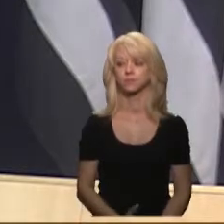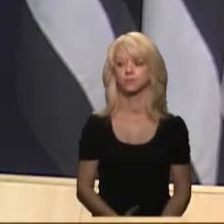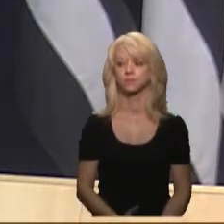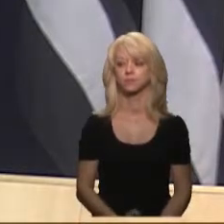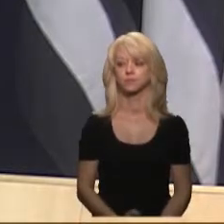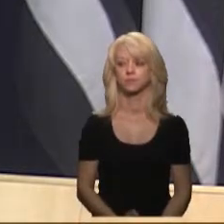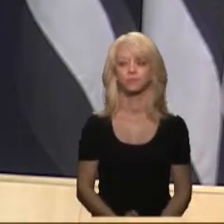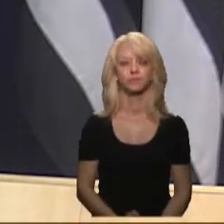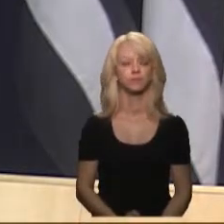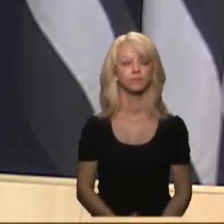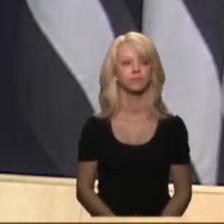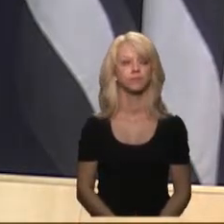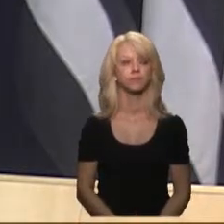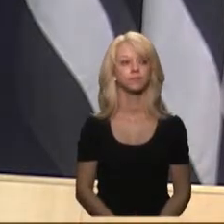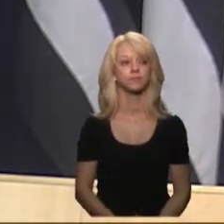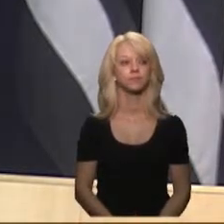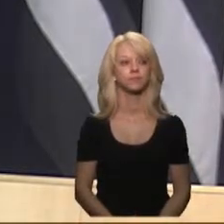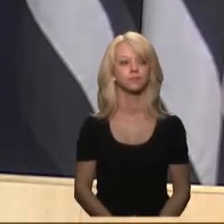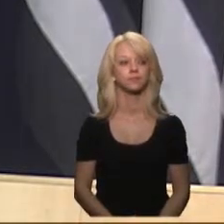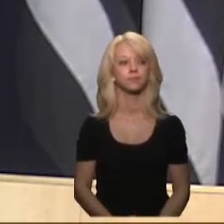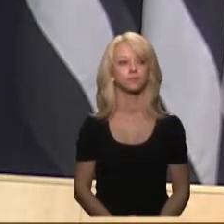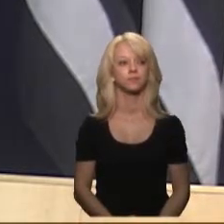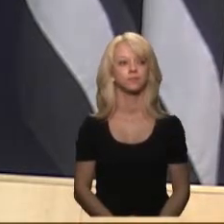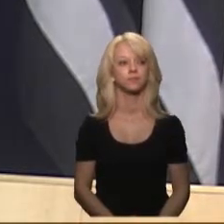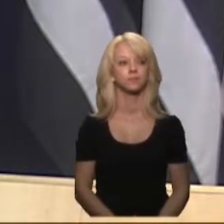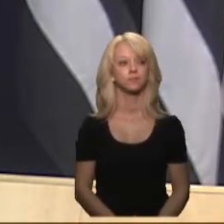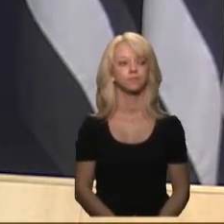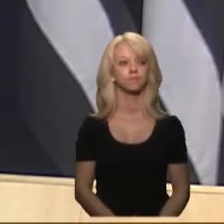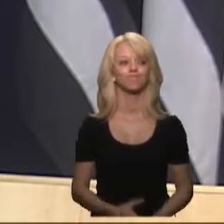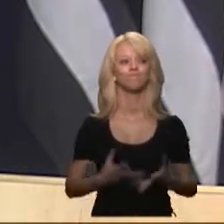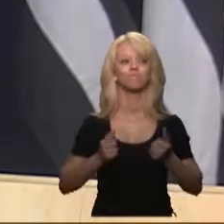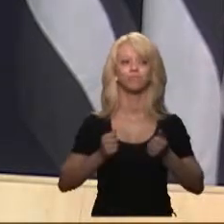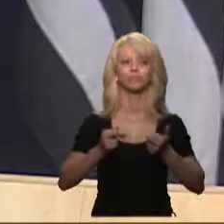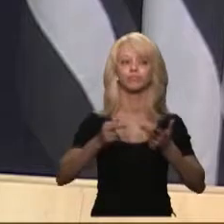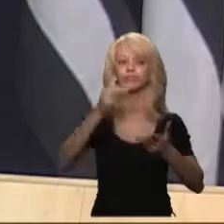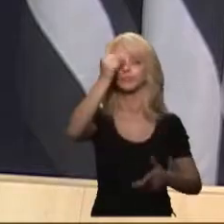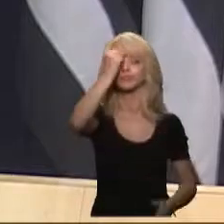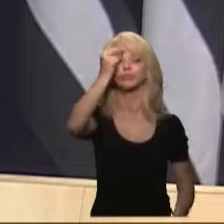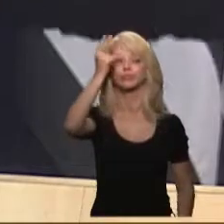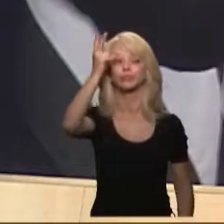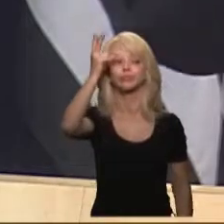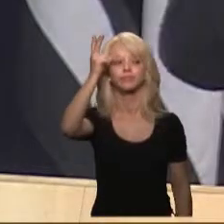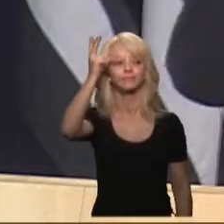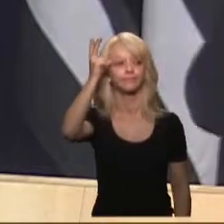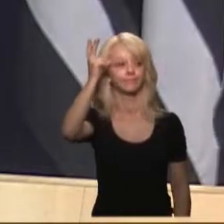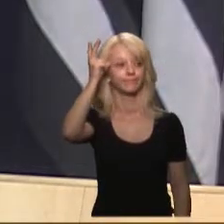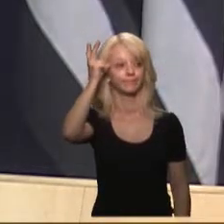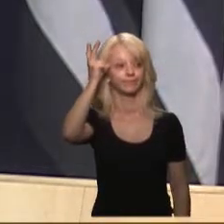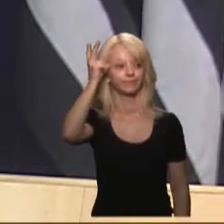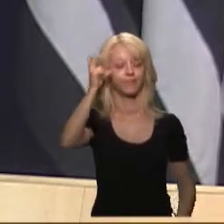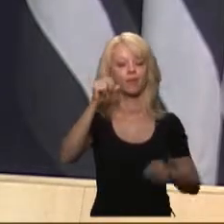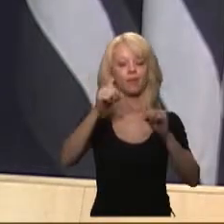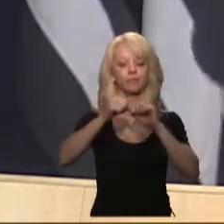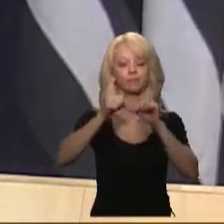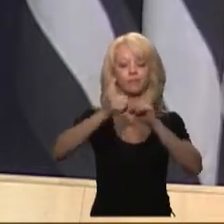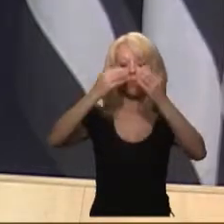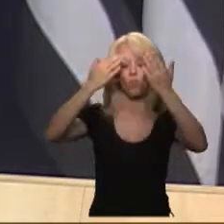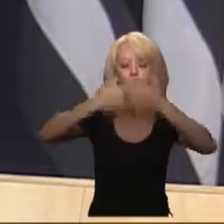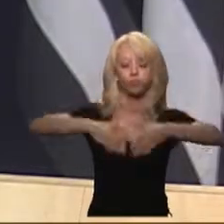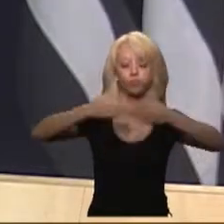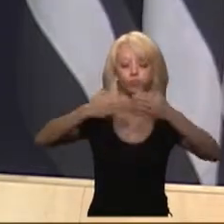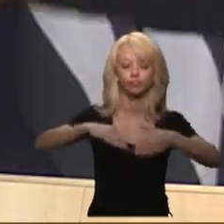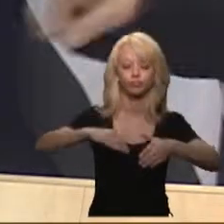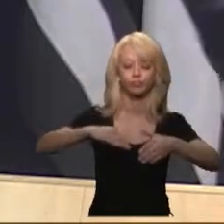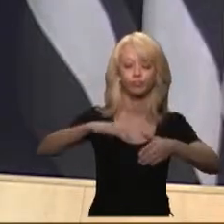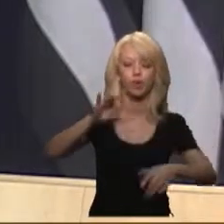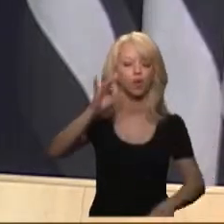bem que muitos prefeitos fazem concurso para fazer caixa, para fazer pagamento de folha, fazer caixa